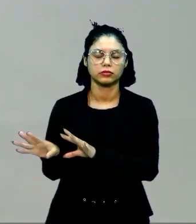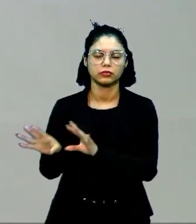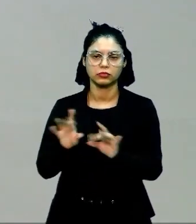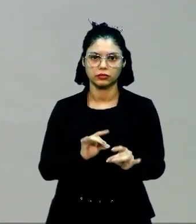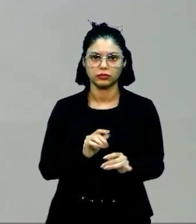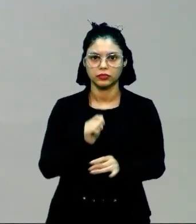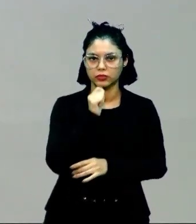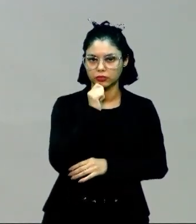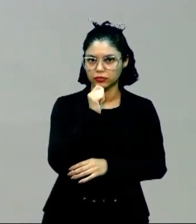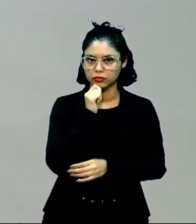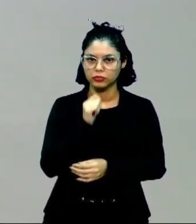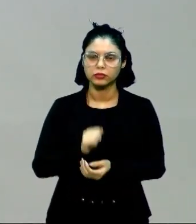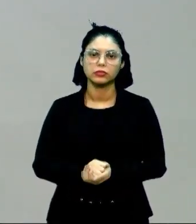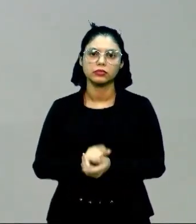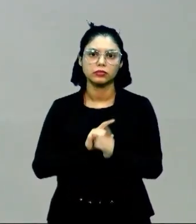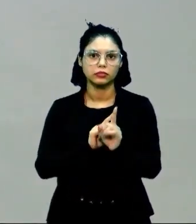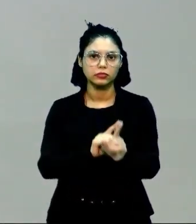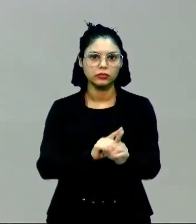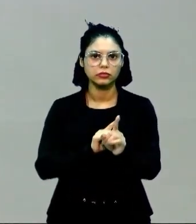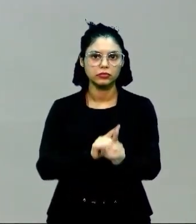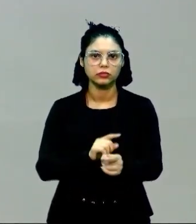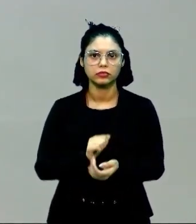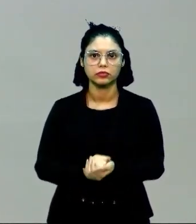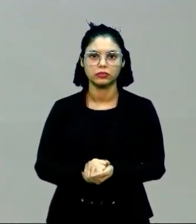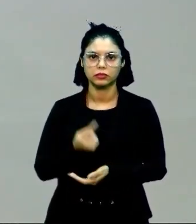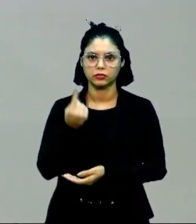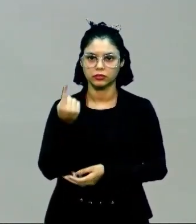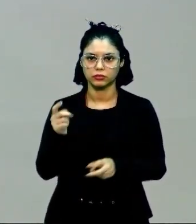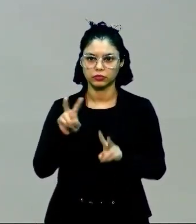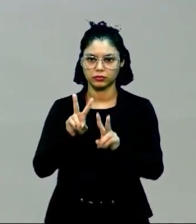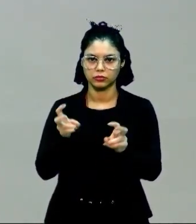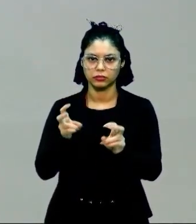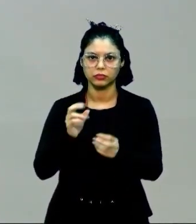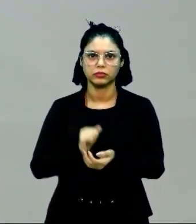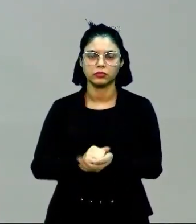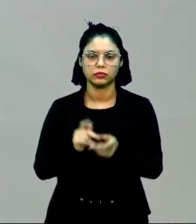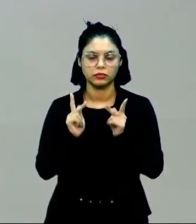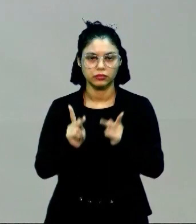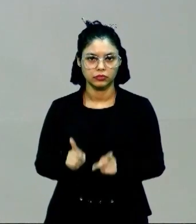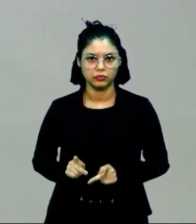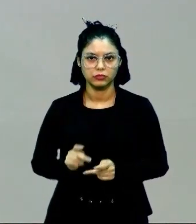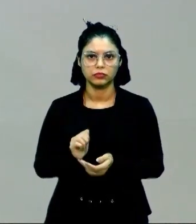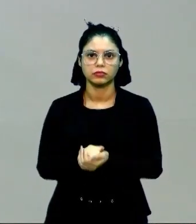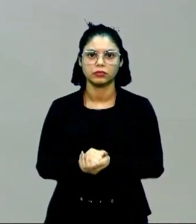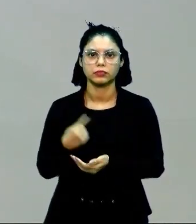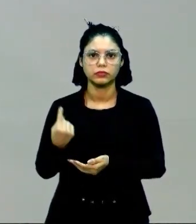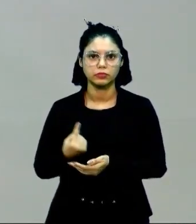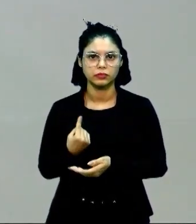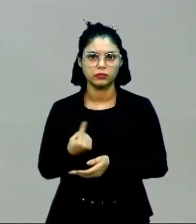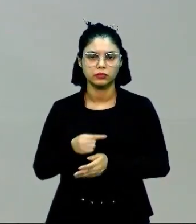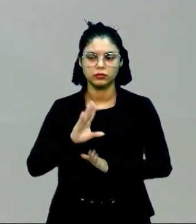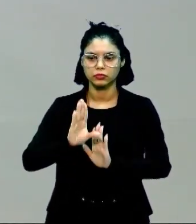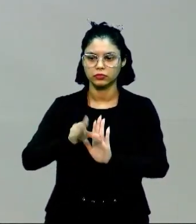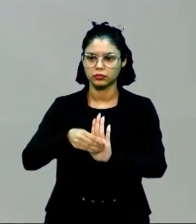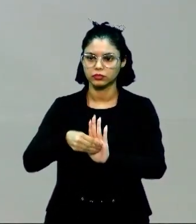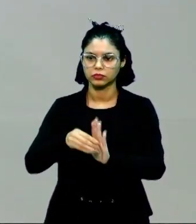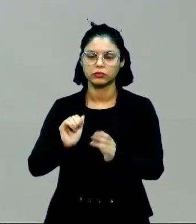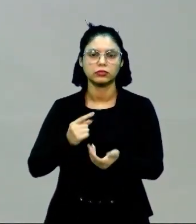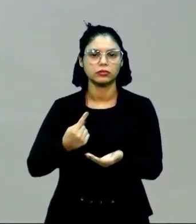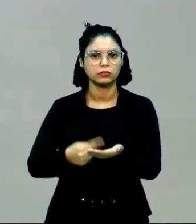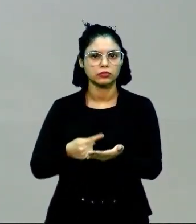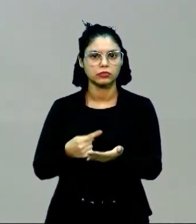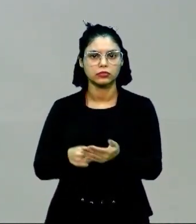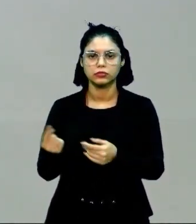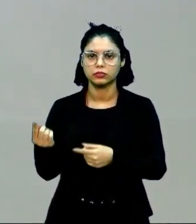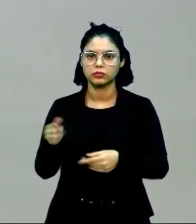leva justamente à condução de um tipo de postura em que o indivíduo ele se coloca numa condição